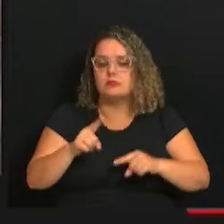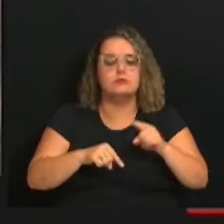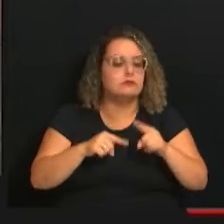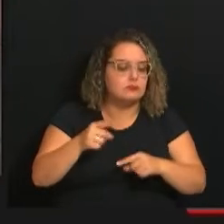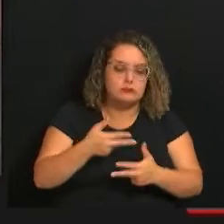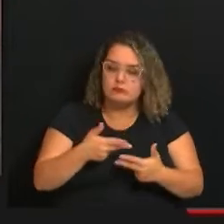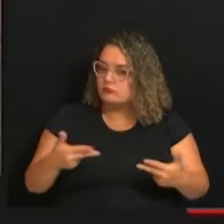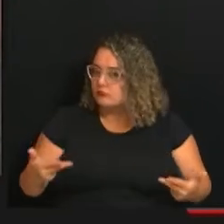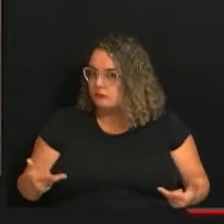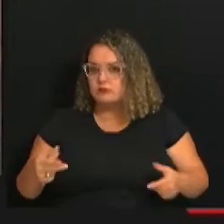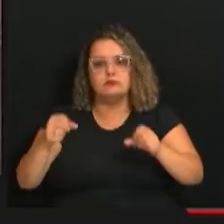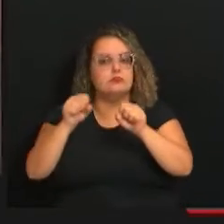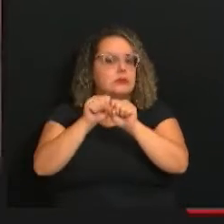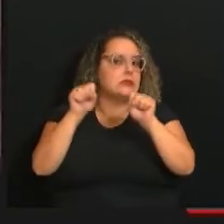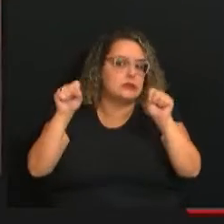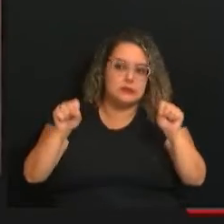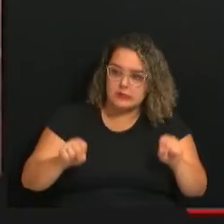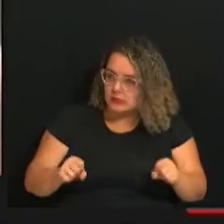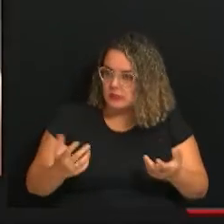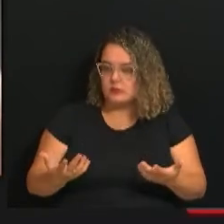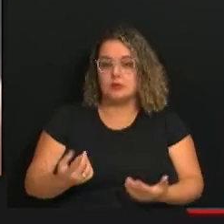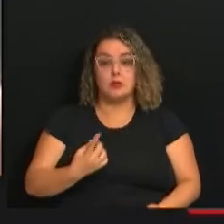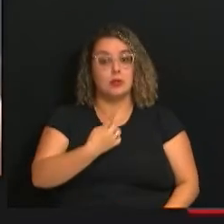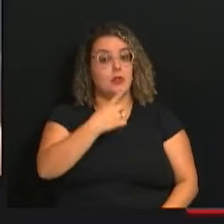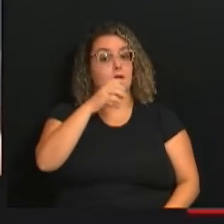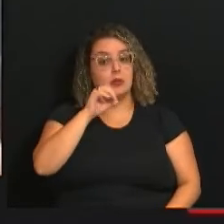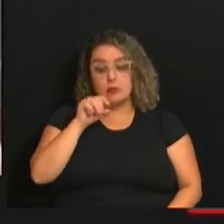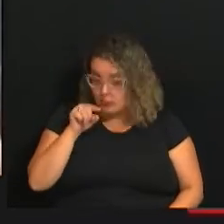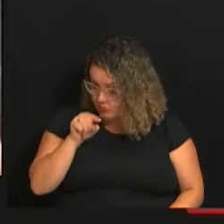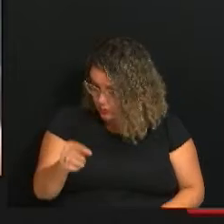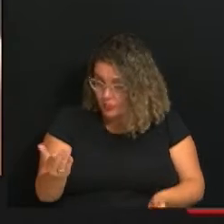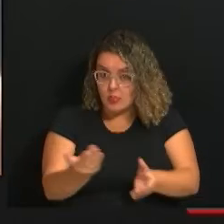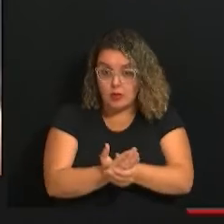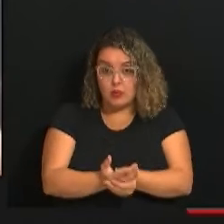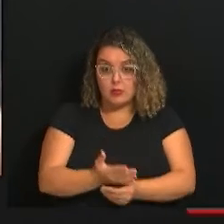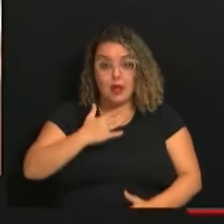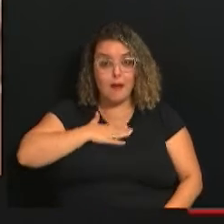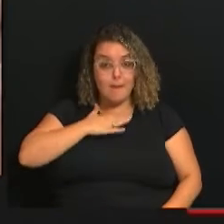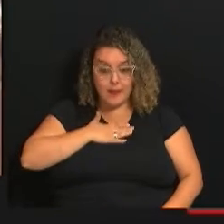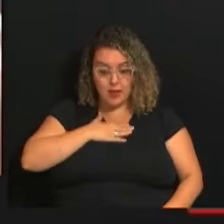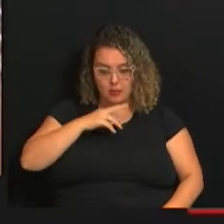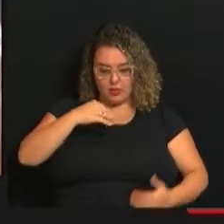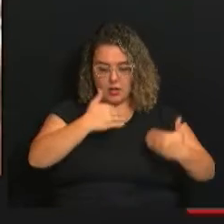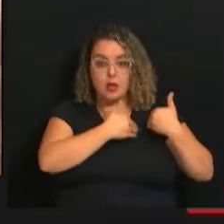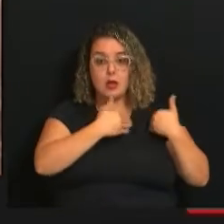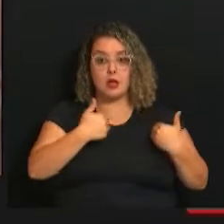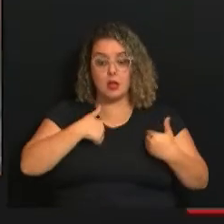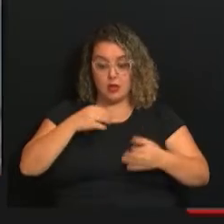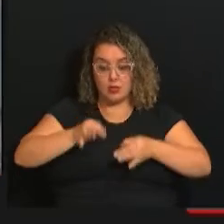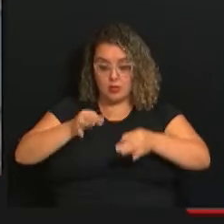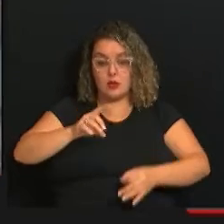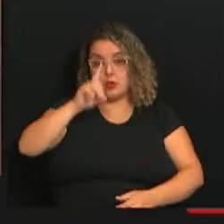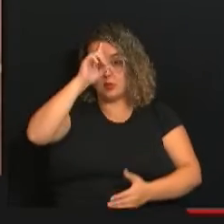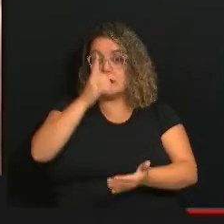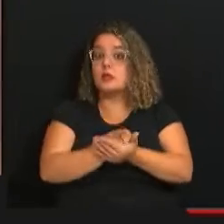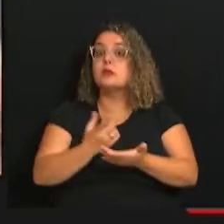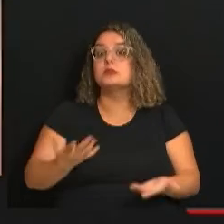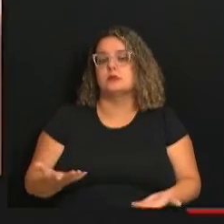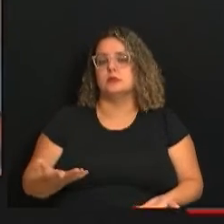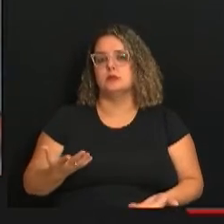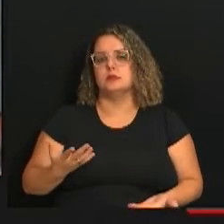própria, até minha aposentadoria em 2019, eu almoçava de marmita no meu gabinete, para comer